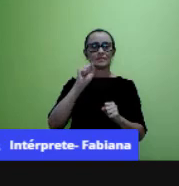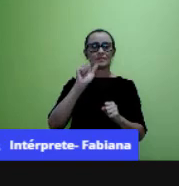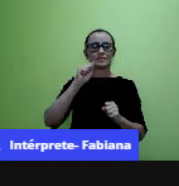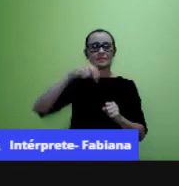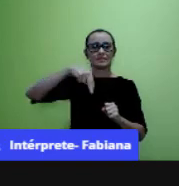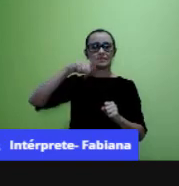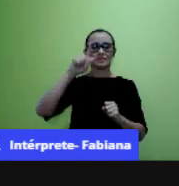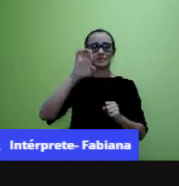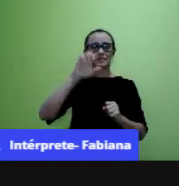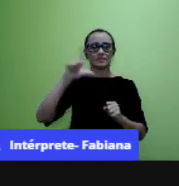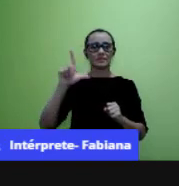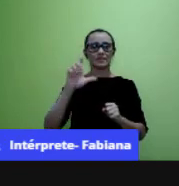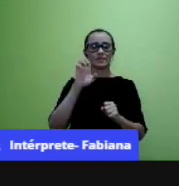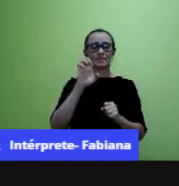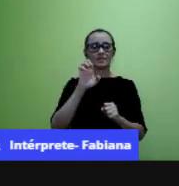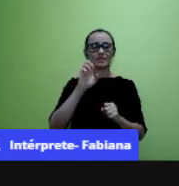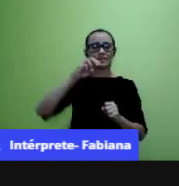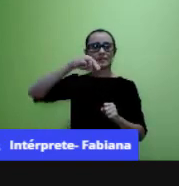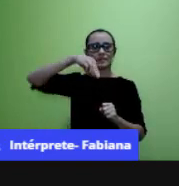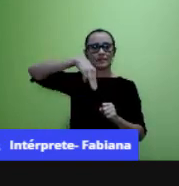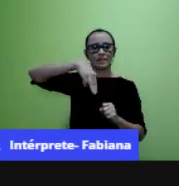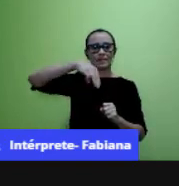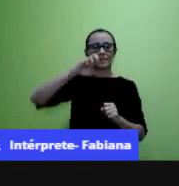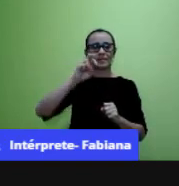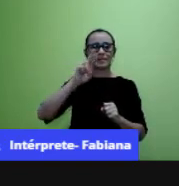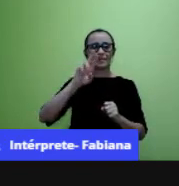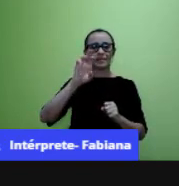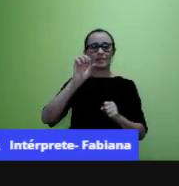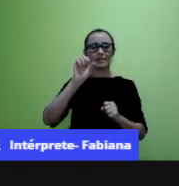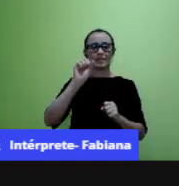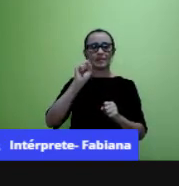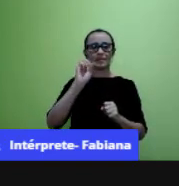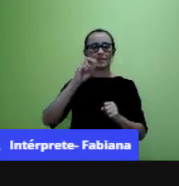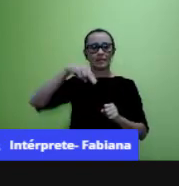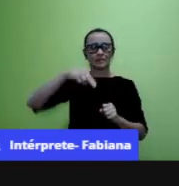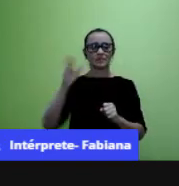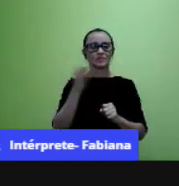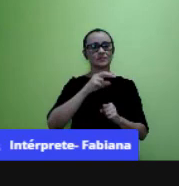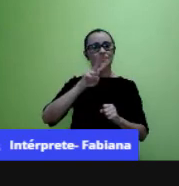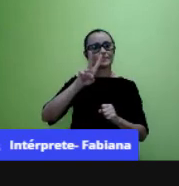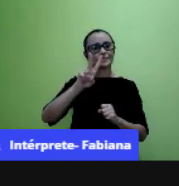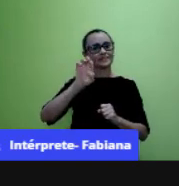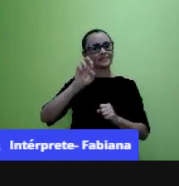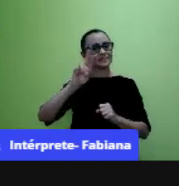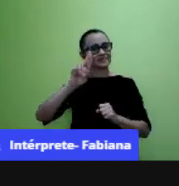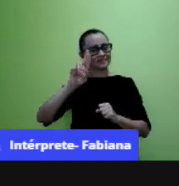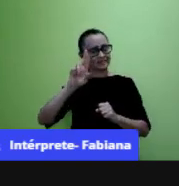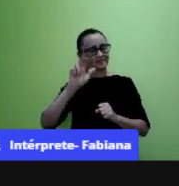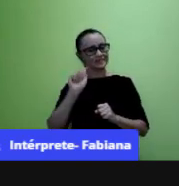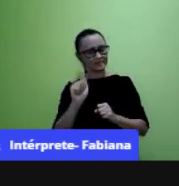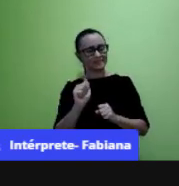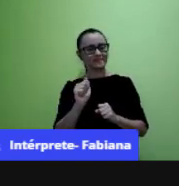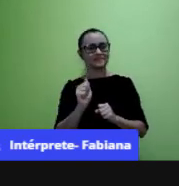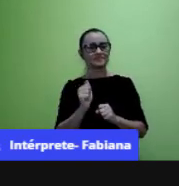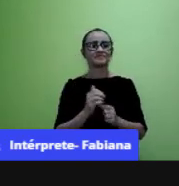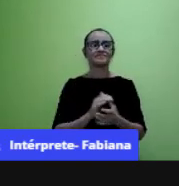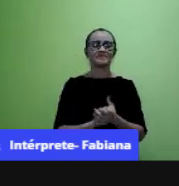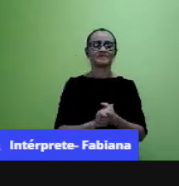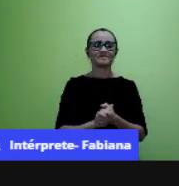Rodrigues Furtado, Emerson Hércules Leão e eu, Vera Lúcia Gomes.